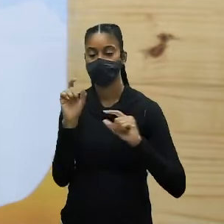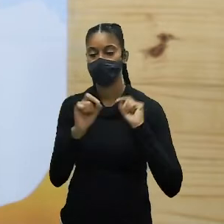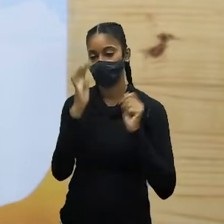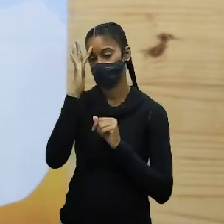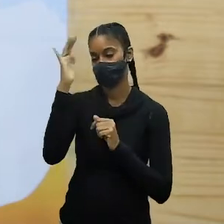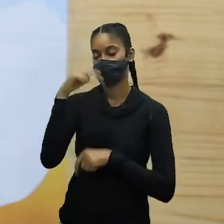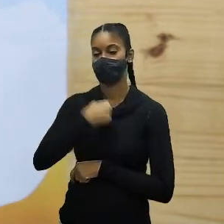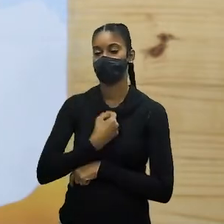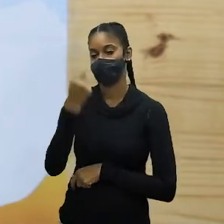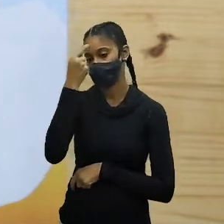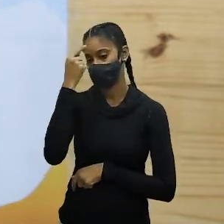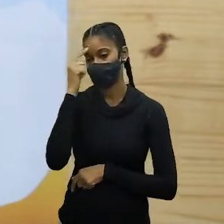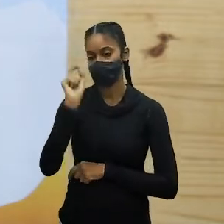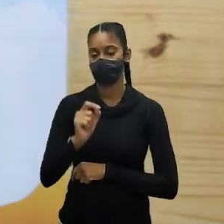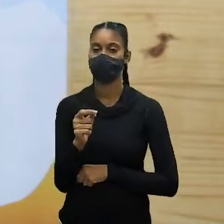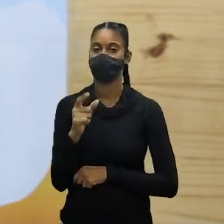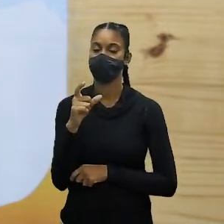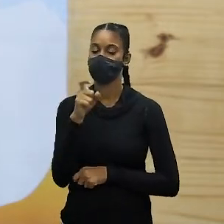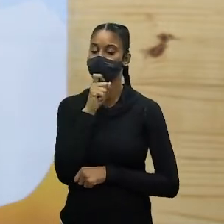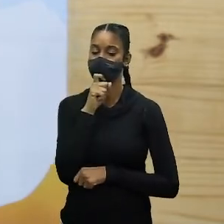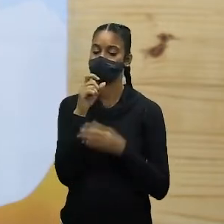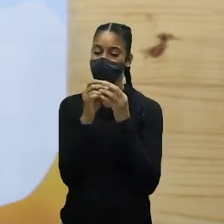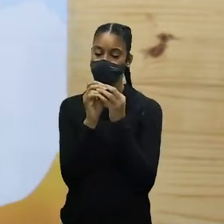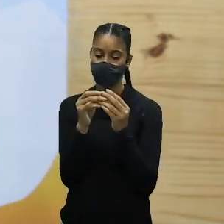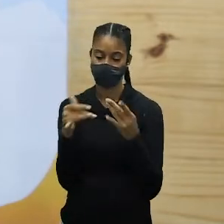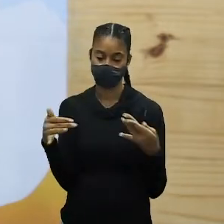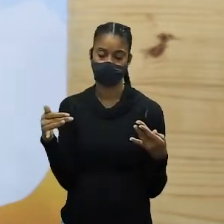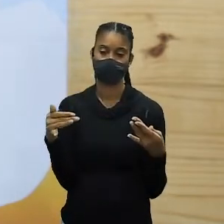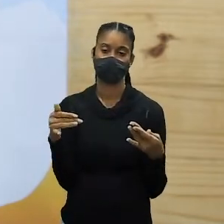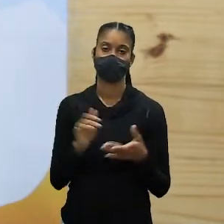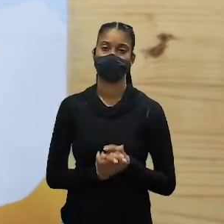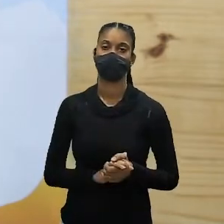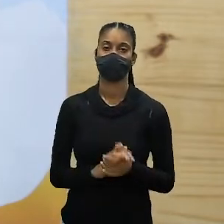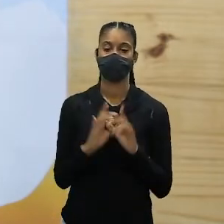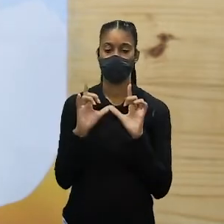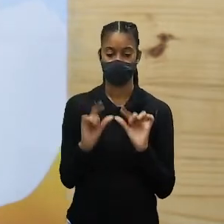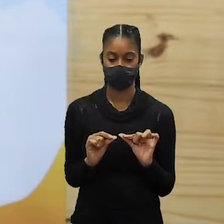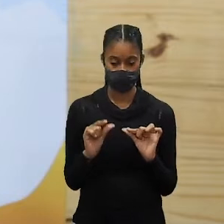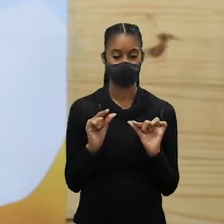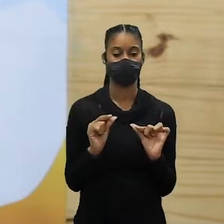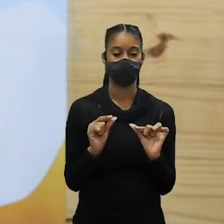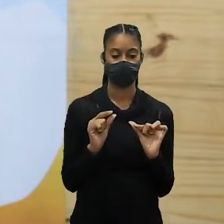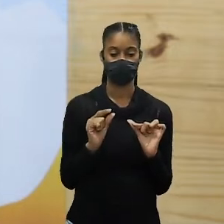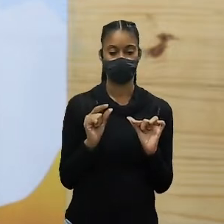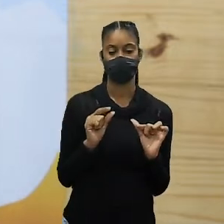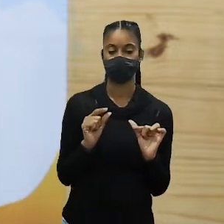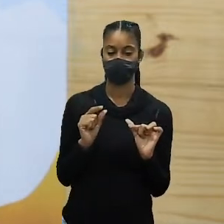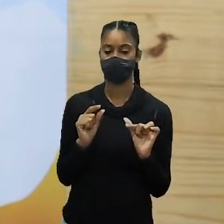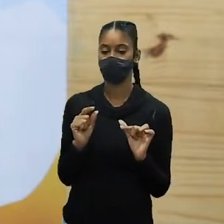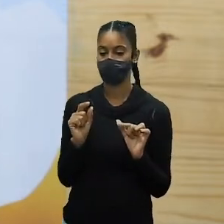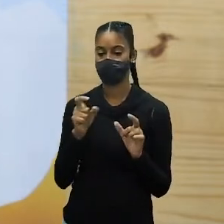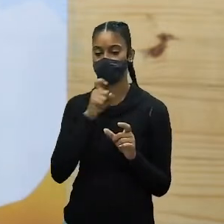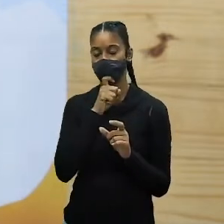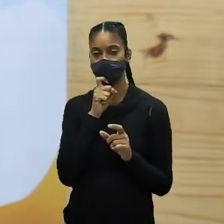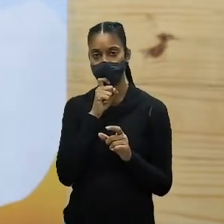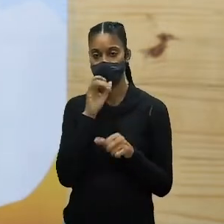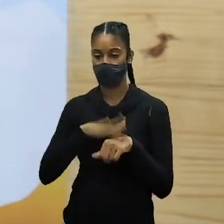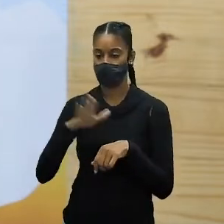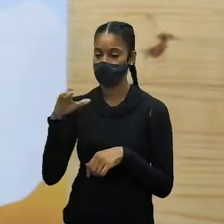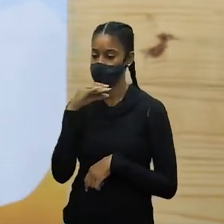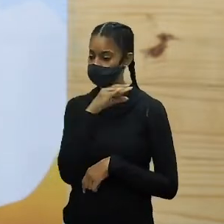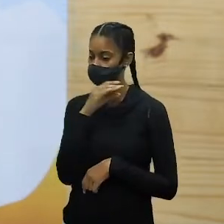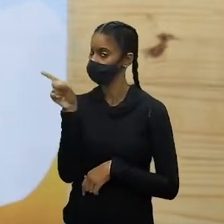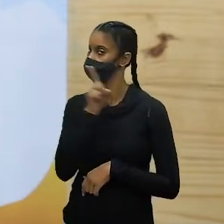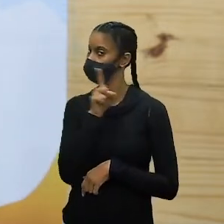imaginário tende a pensar? Se o gelo está derretendo, então está ficando menos gelado, mais quente. Mas isso não é